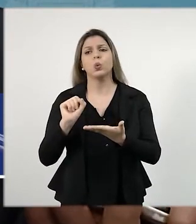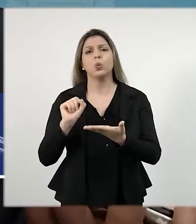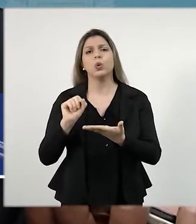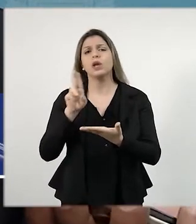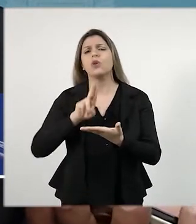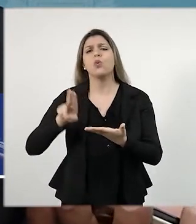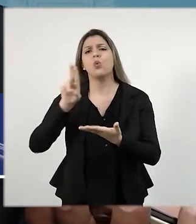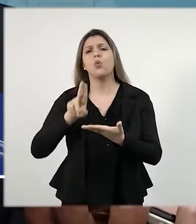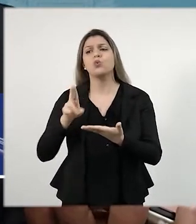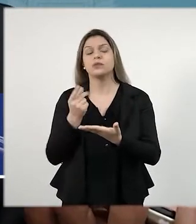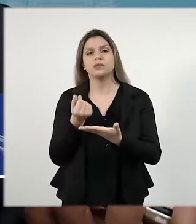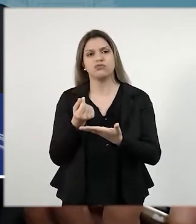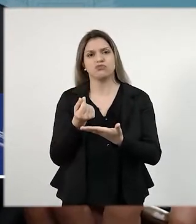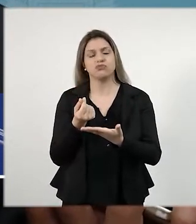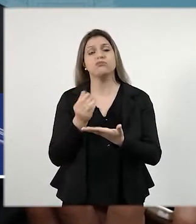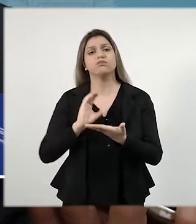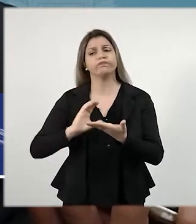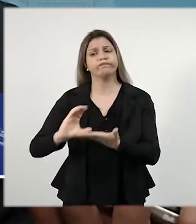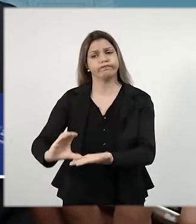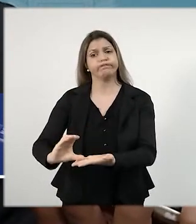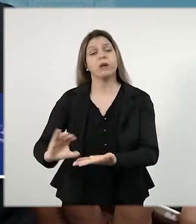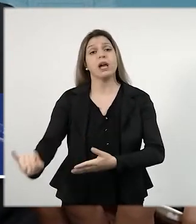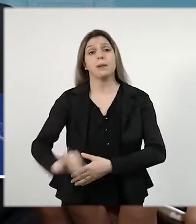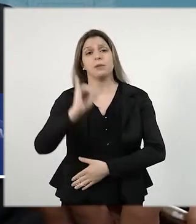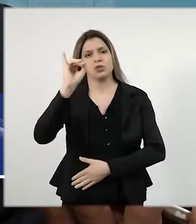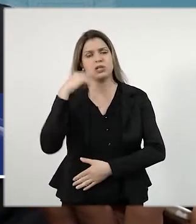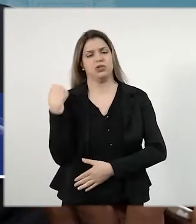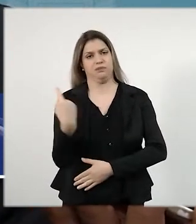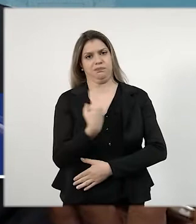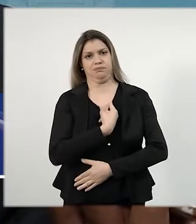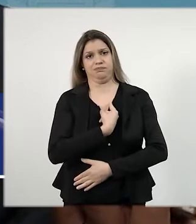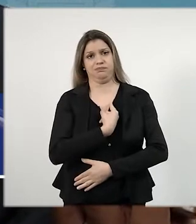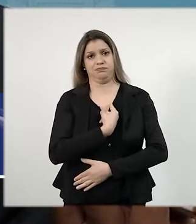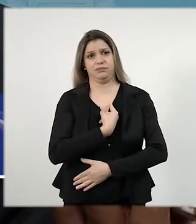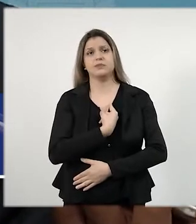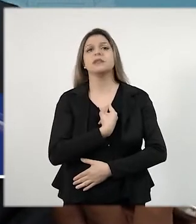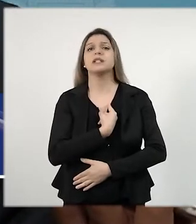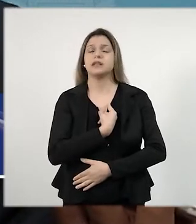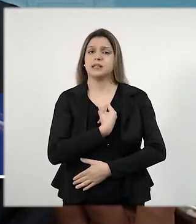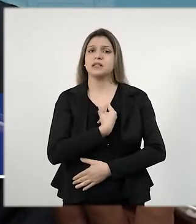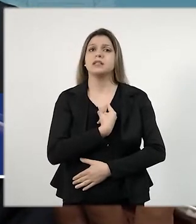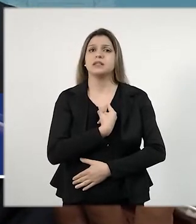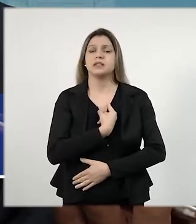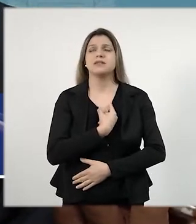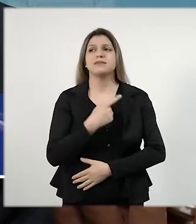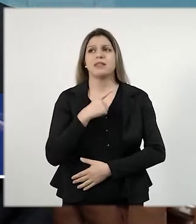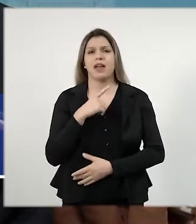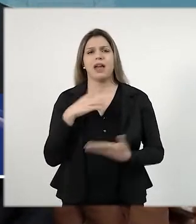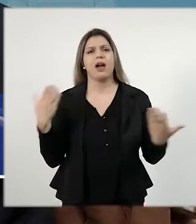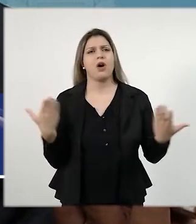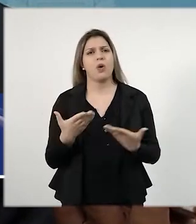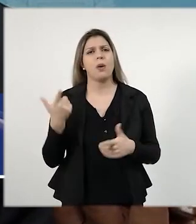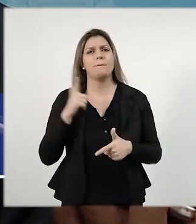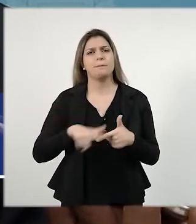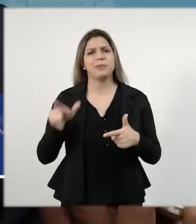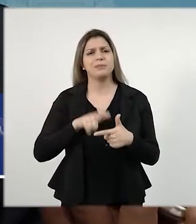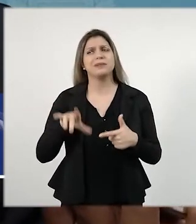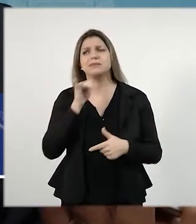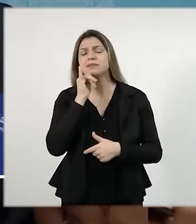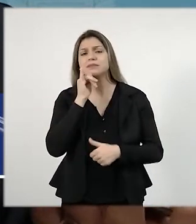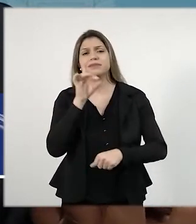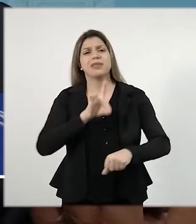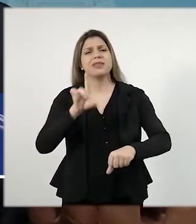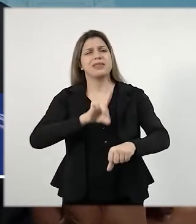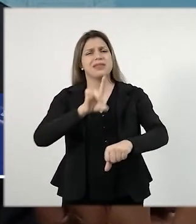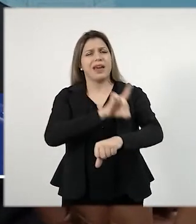que será aplicado, na verdade, esse dinheiro, que é algo muito importante para nós. Nós estamos passando aí por epidemia